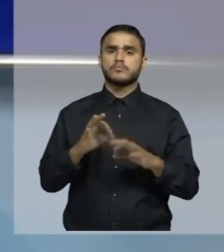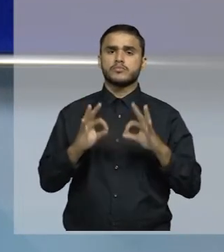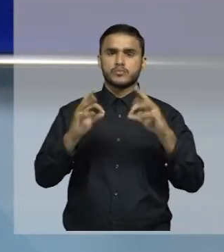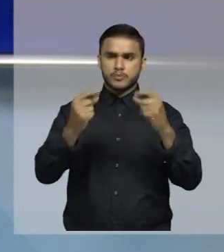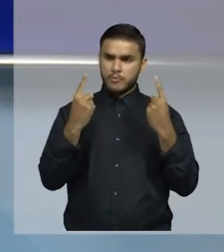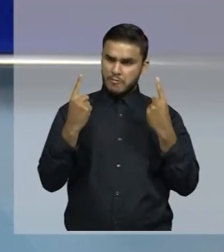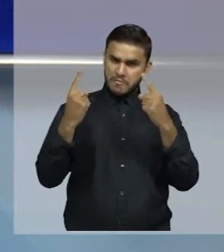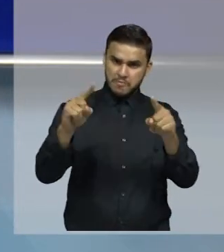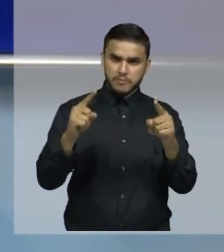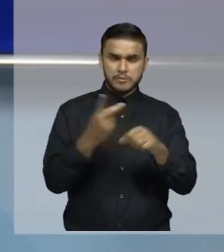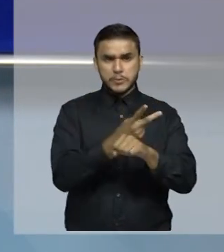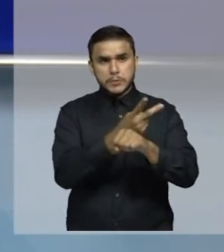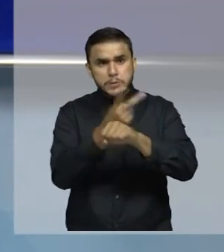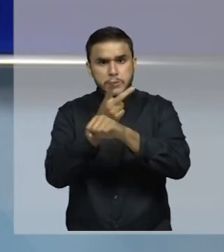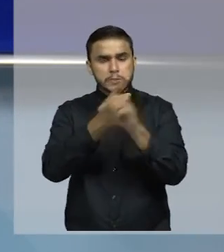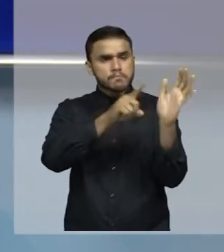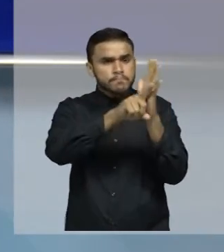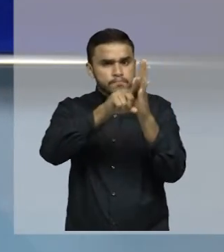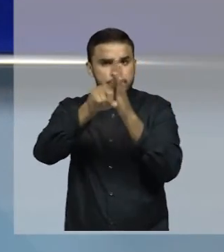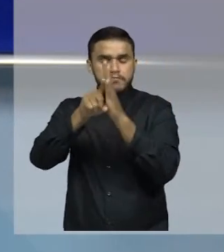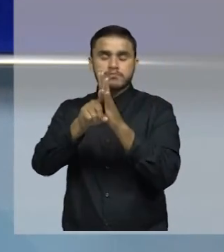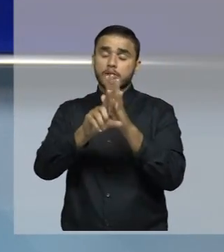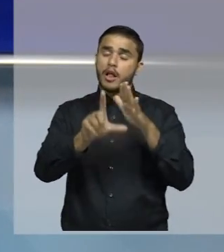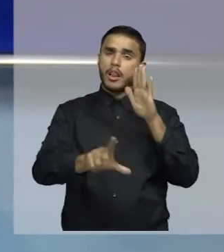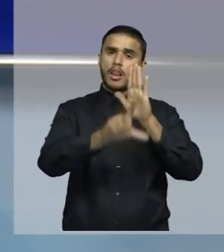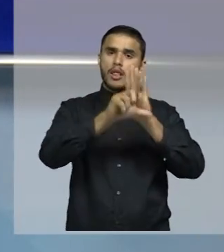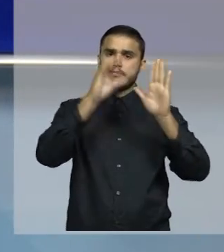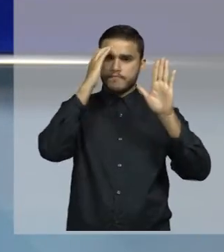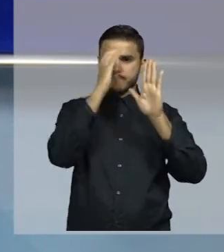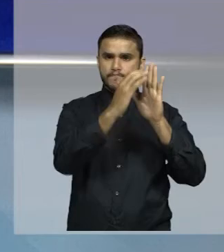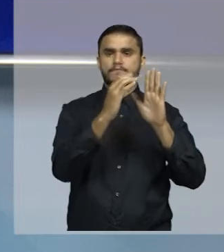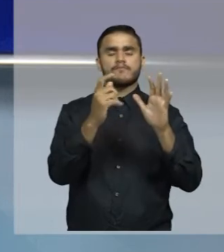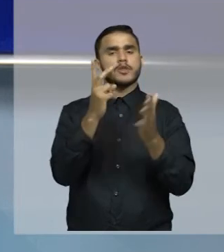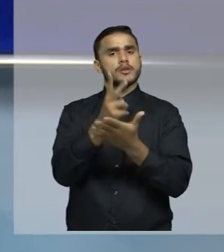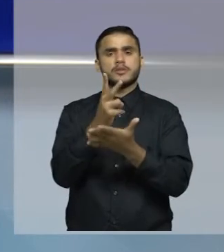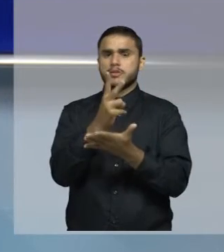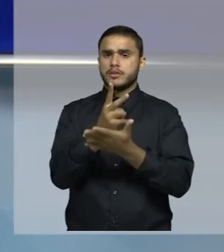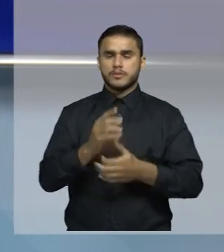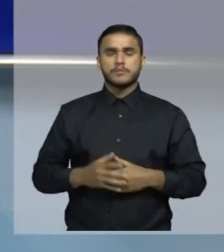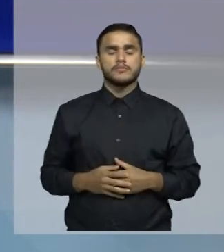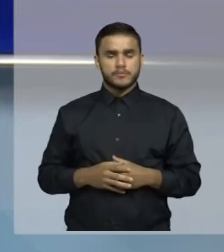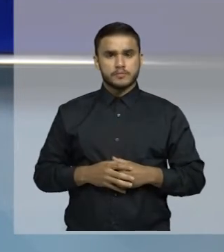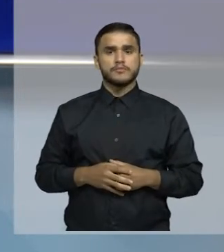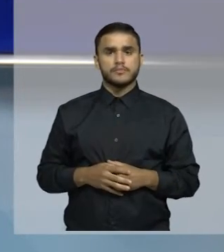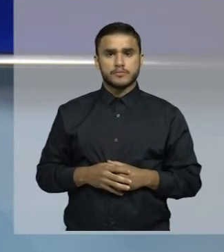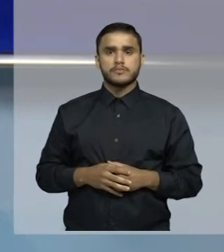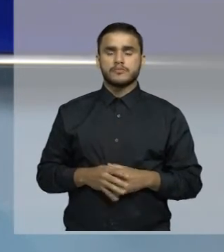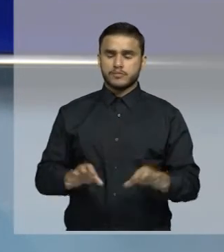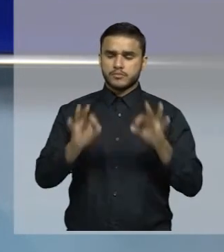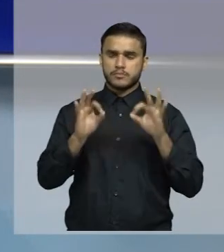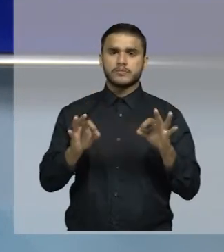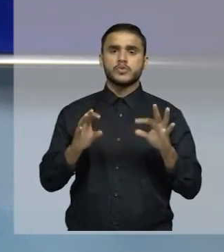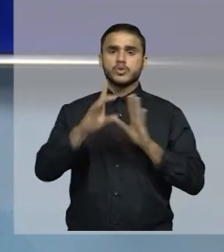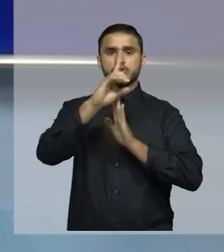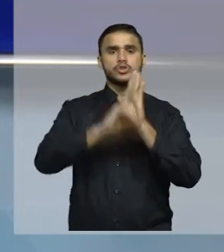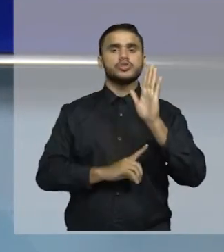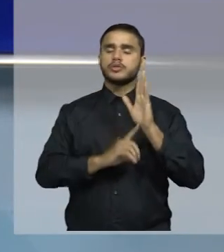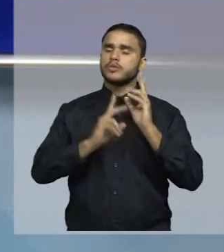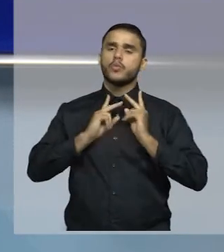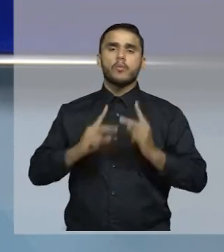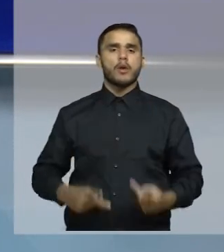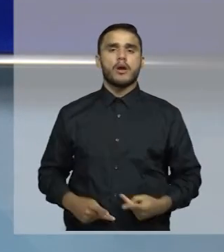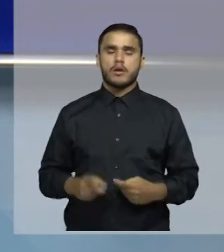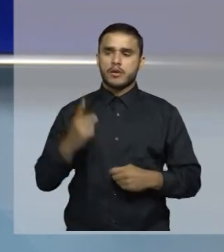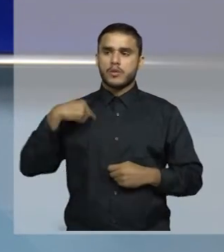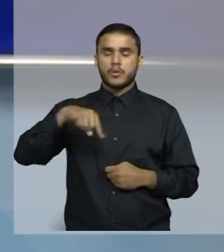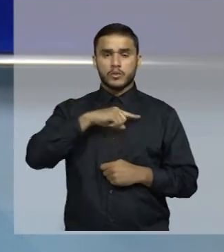energia, combate dentro do marco legal, regulatório, né? Preservando, sobretudo, os